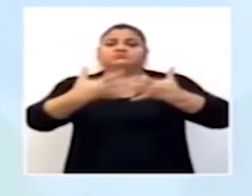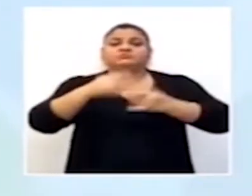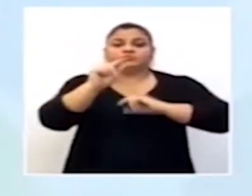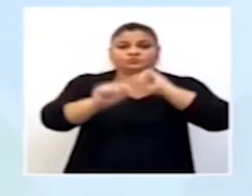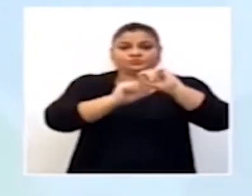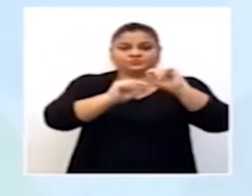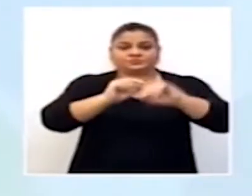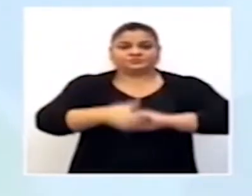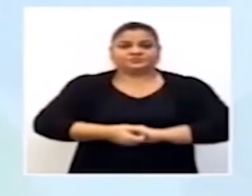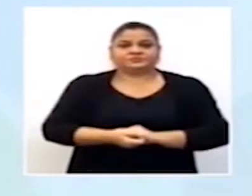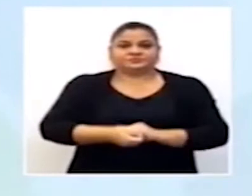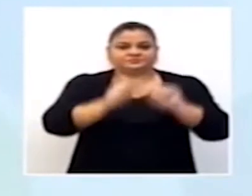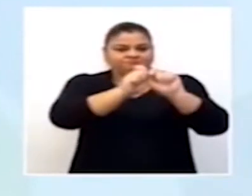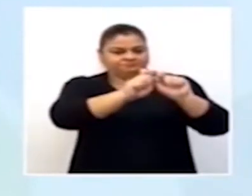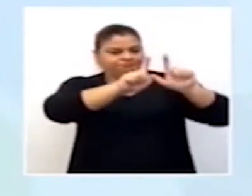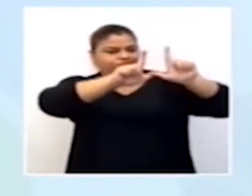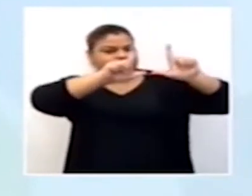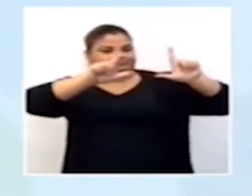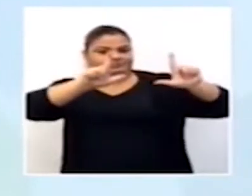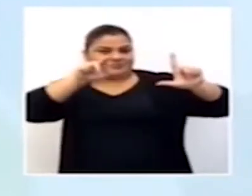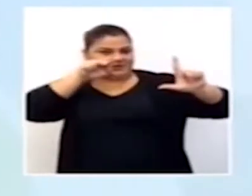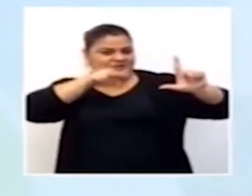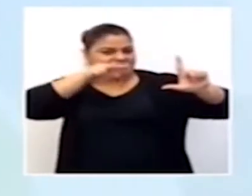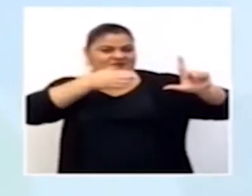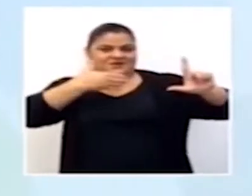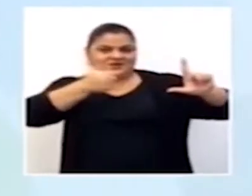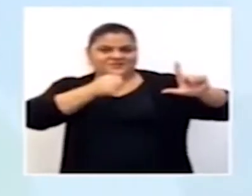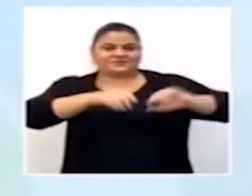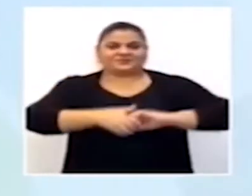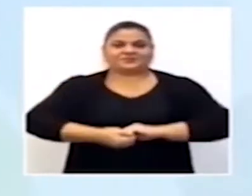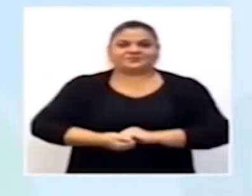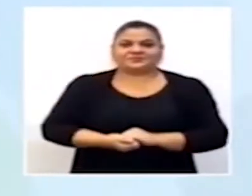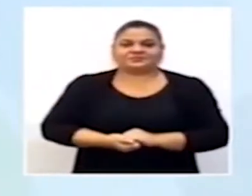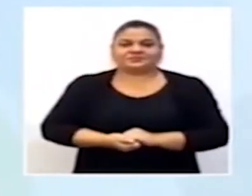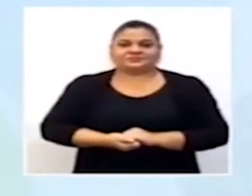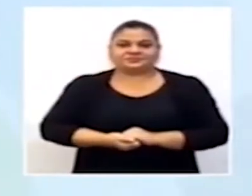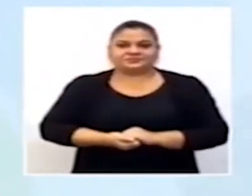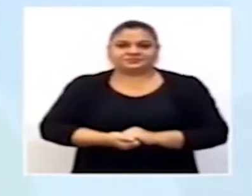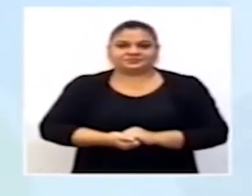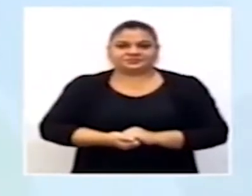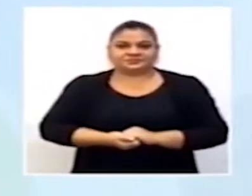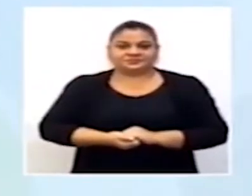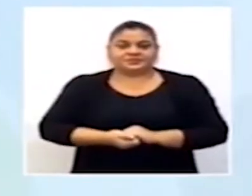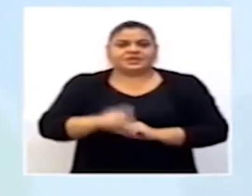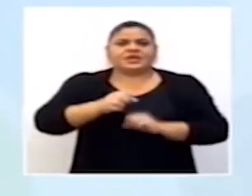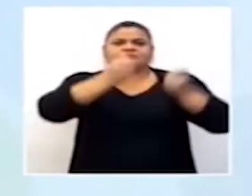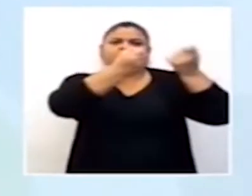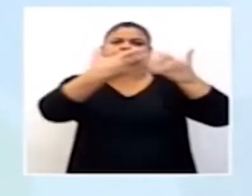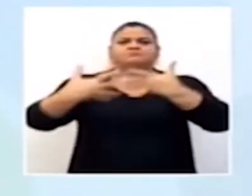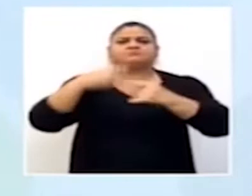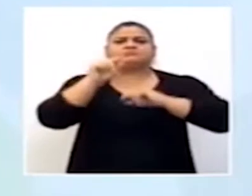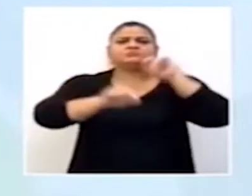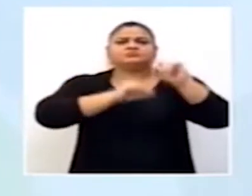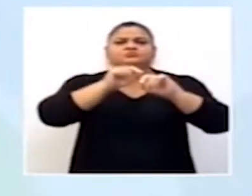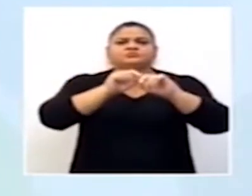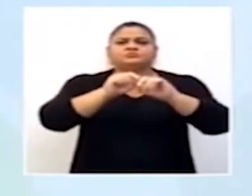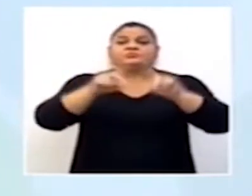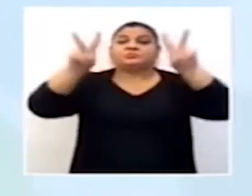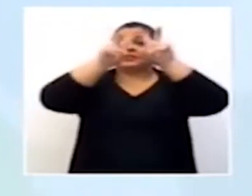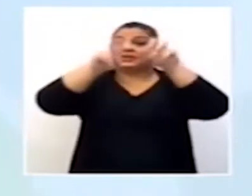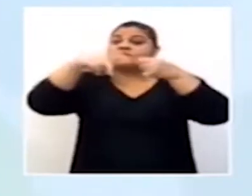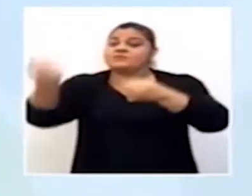o seguinte aumentar aqui na minha tela porque para enxergar melhor ele fala o seguinte vim